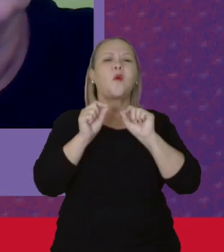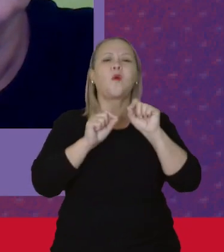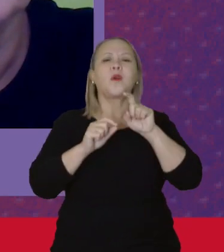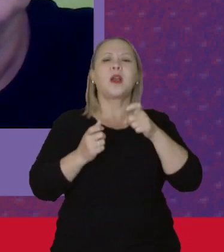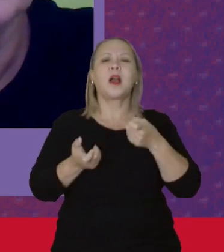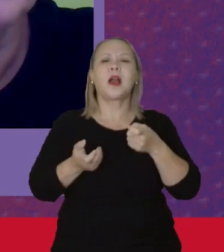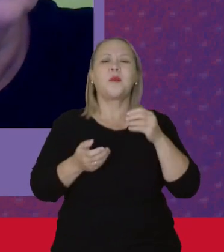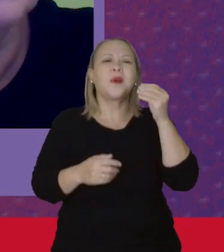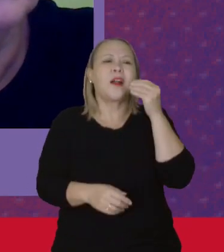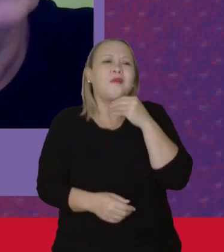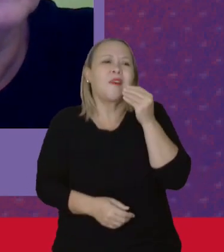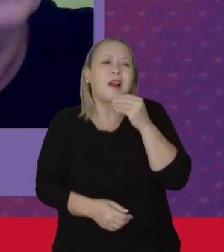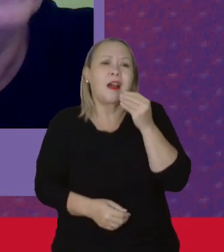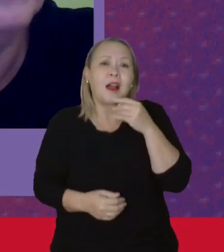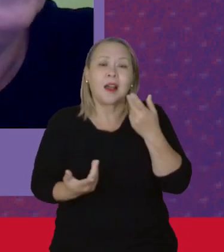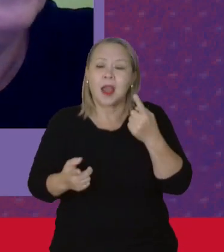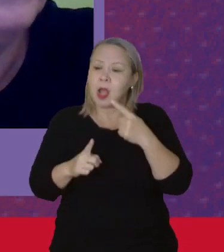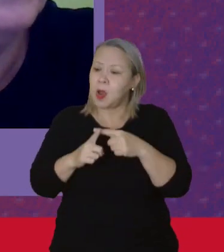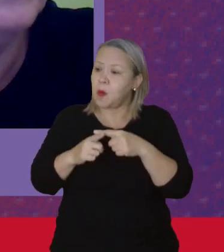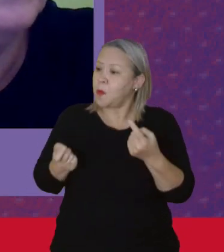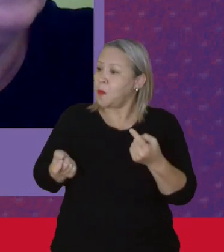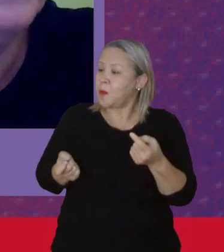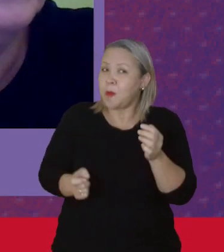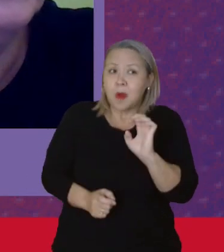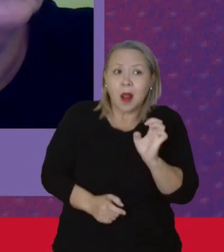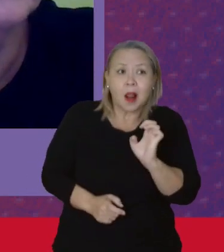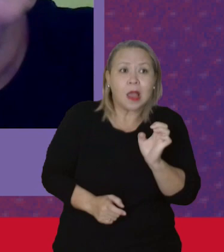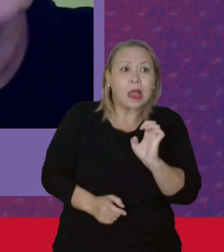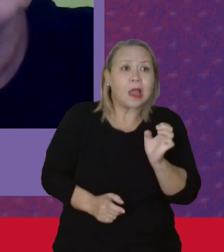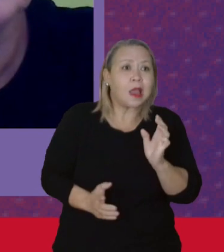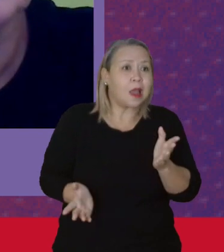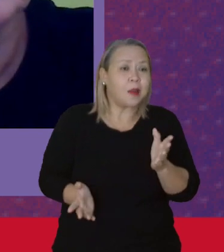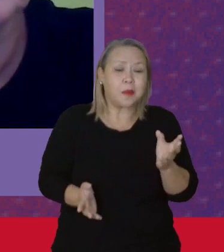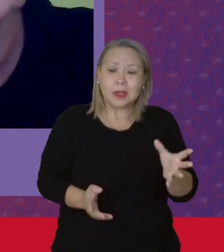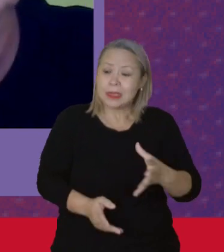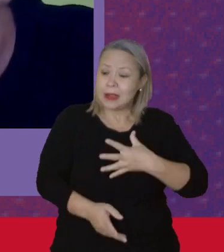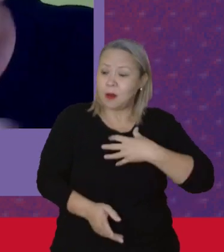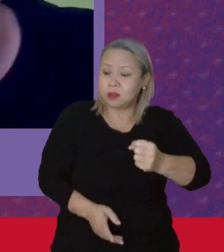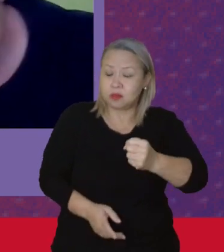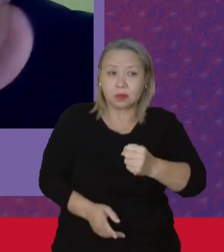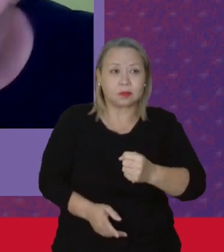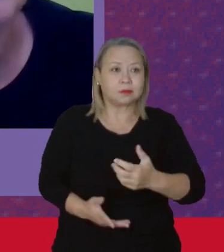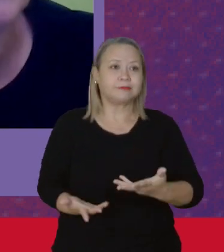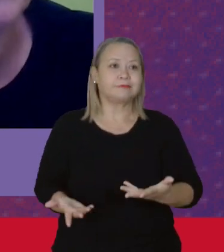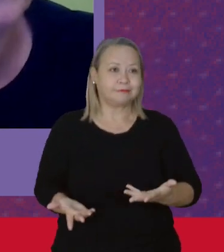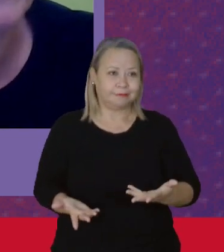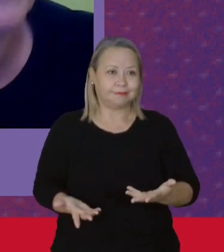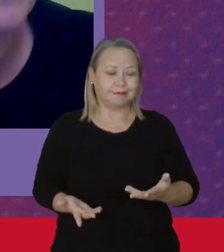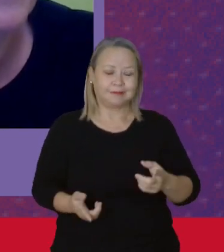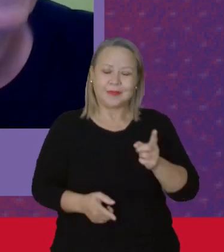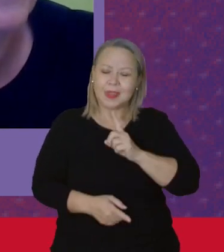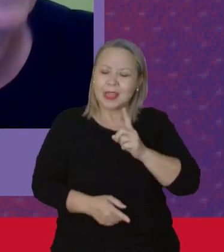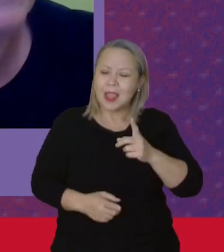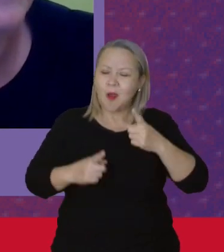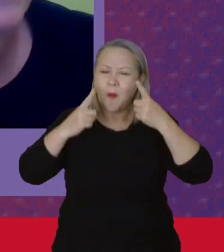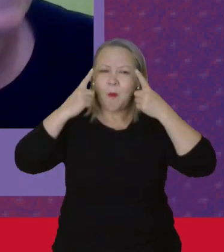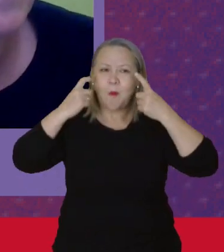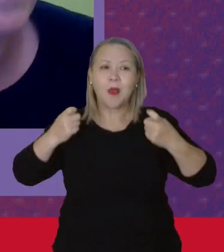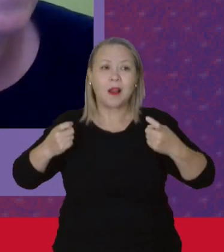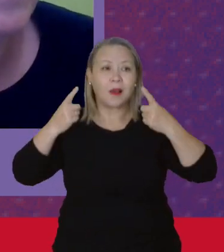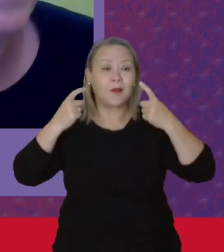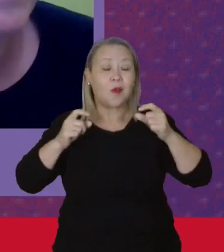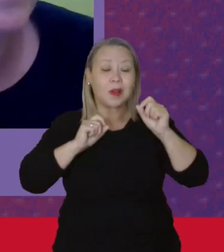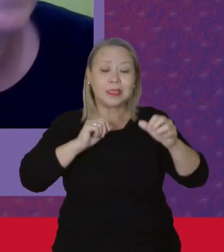porque ele é fraco. Ah, é porque ele é gay. Por isso que ele está se matando. Não, é por toda a violência que